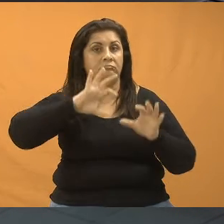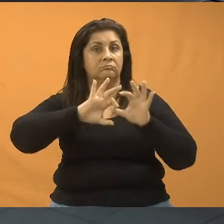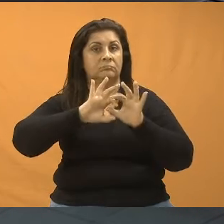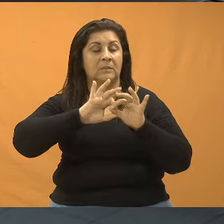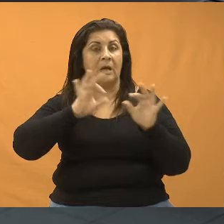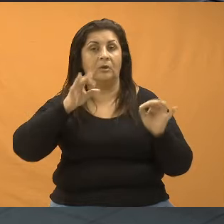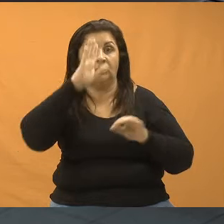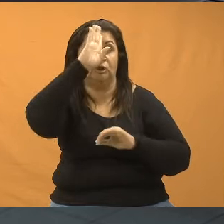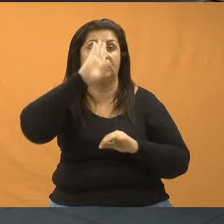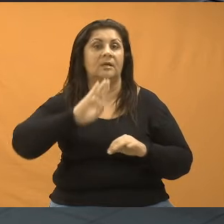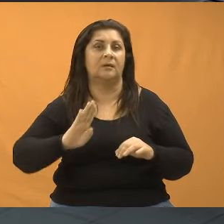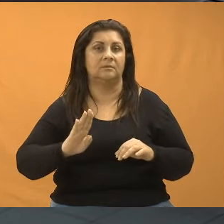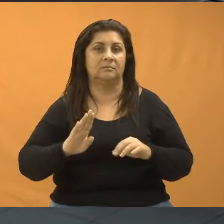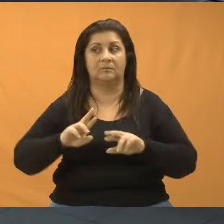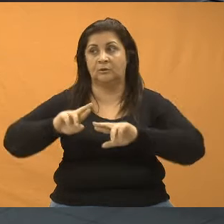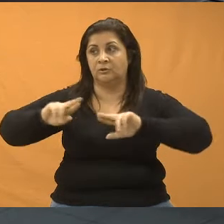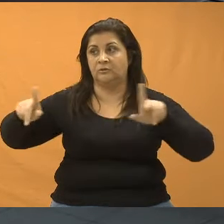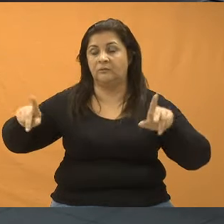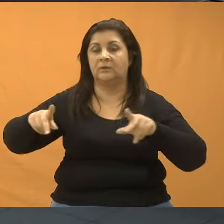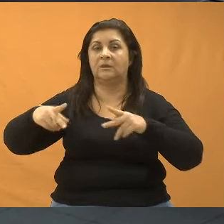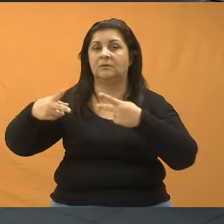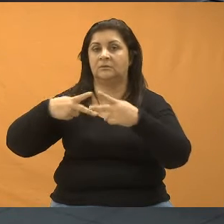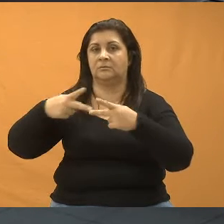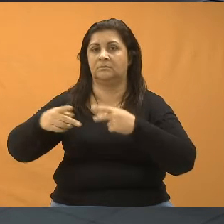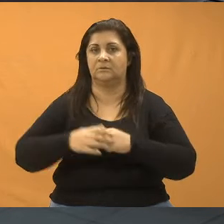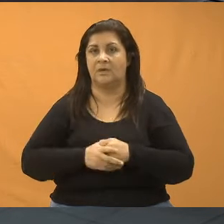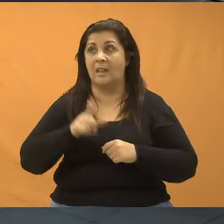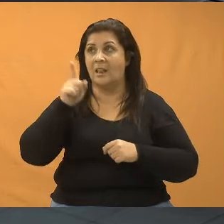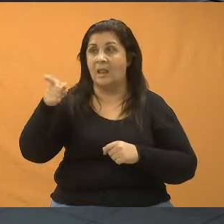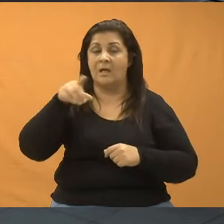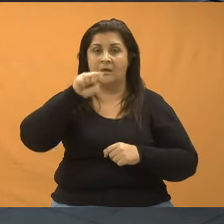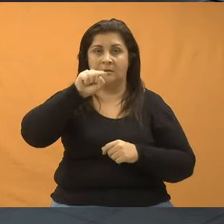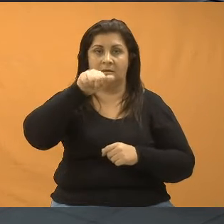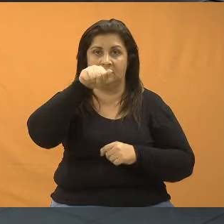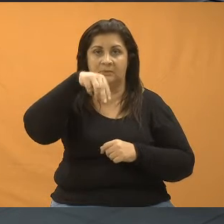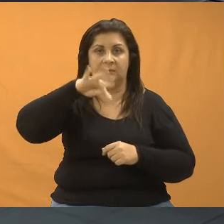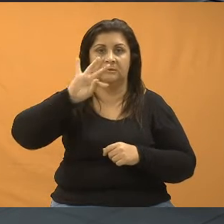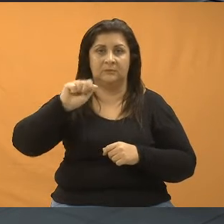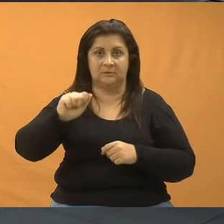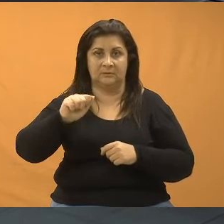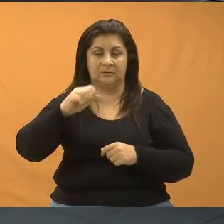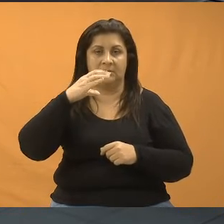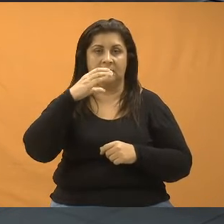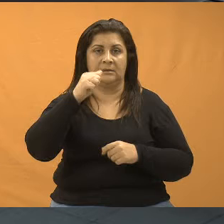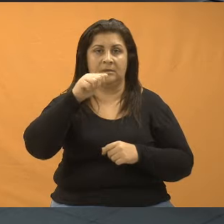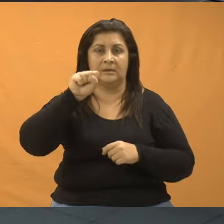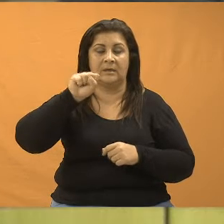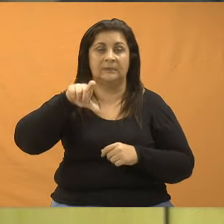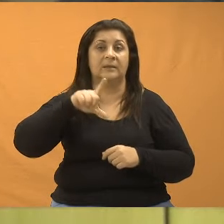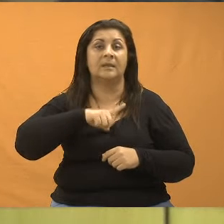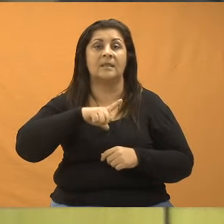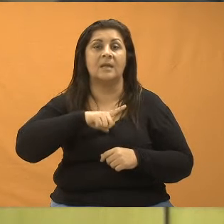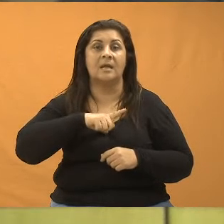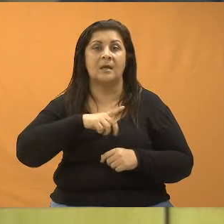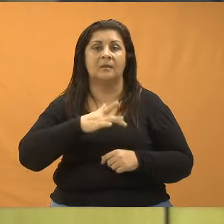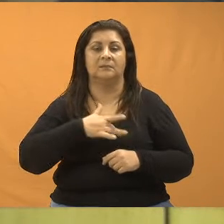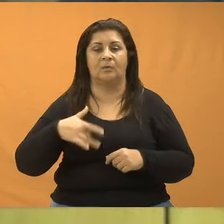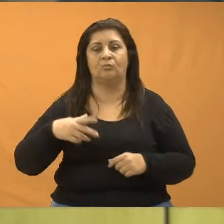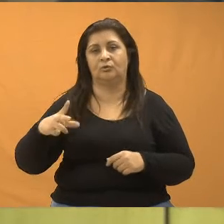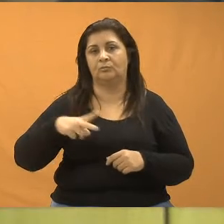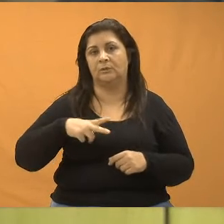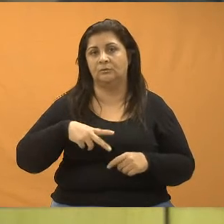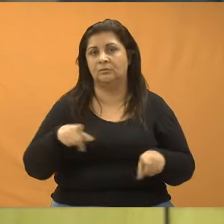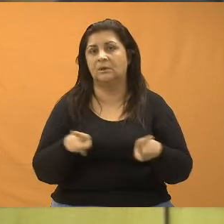né, diferentemente de São José dos Campos, em que a Santa Casa hoje ela atua nos convênios, atua numa